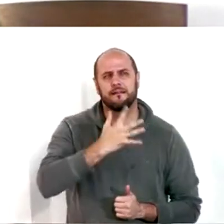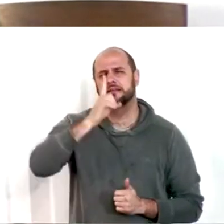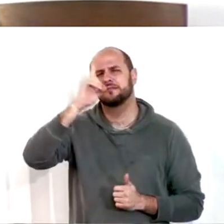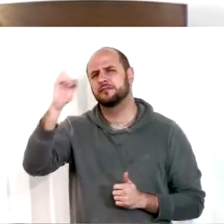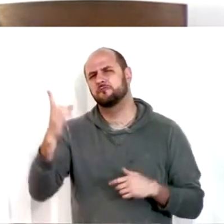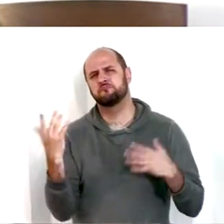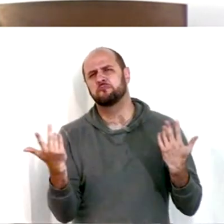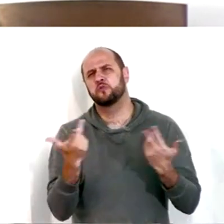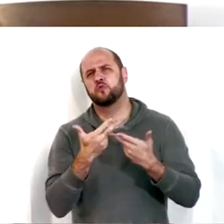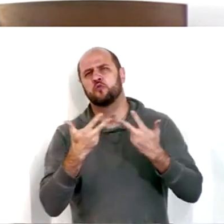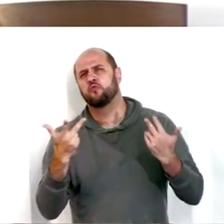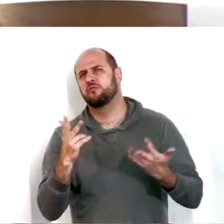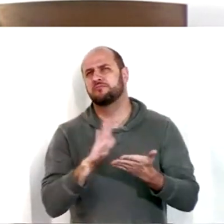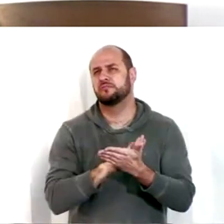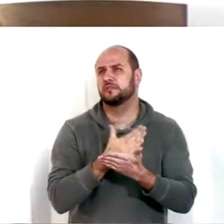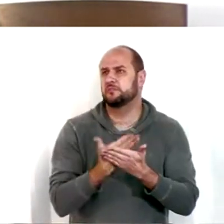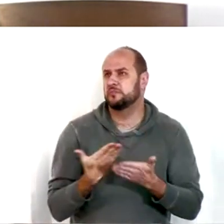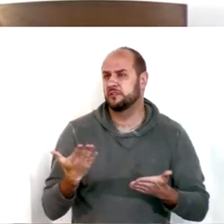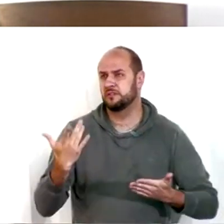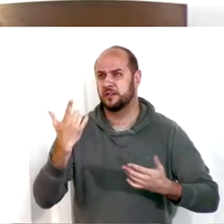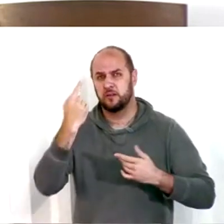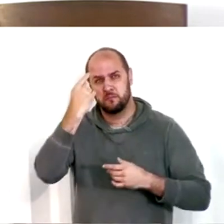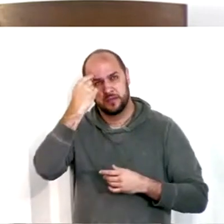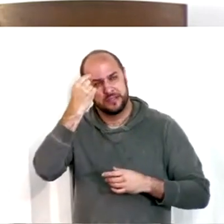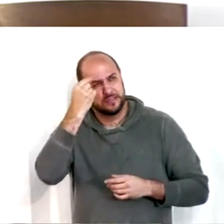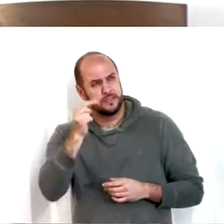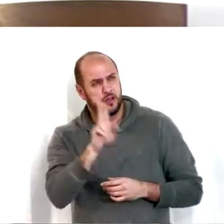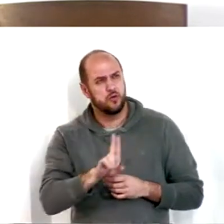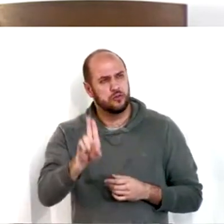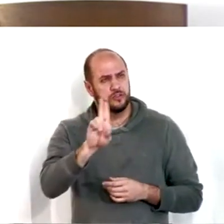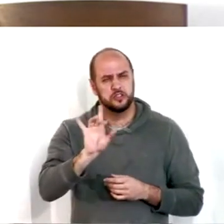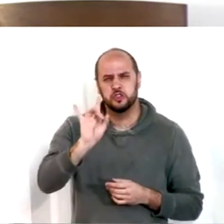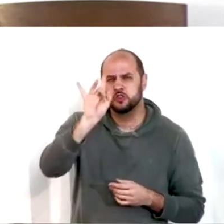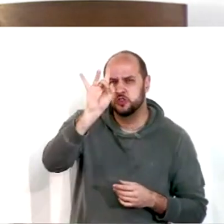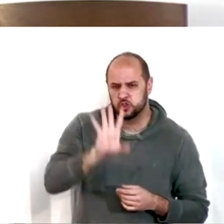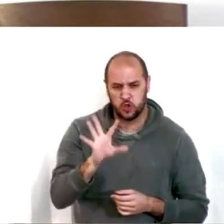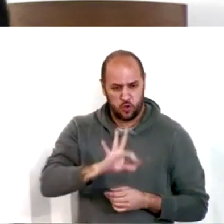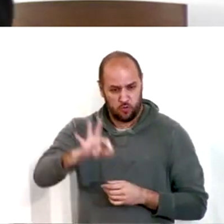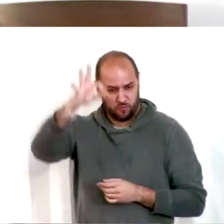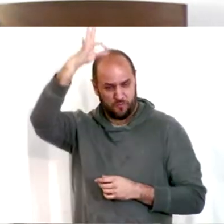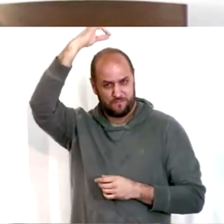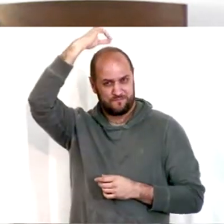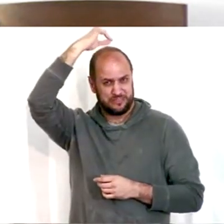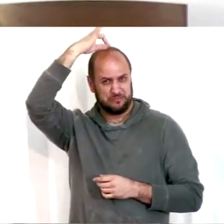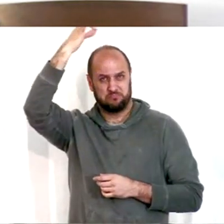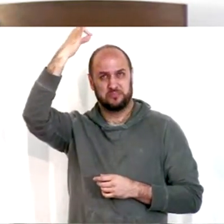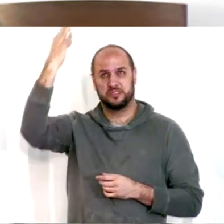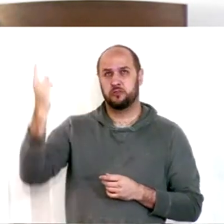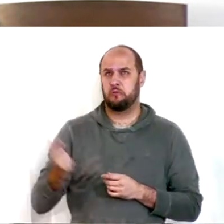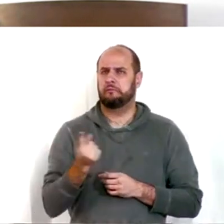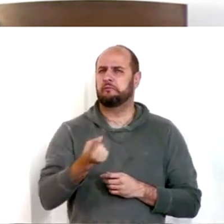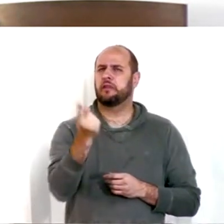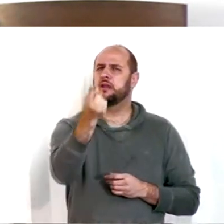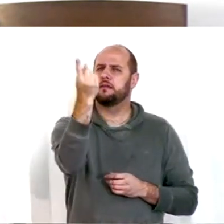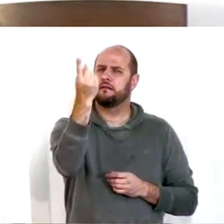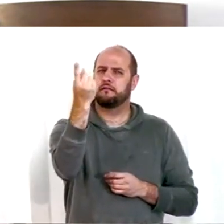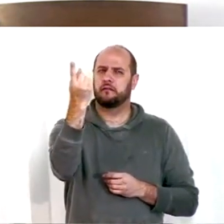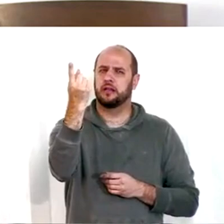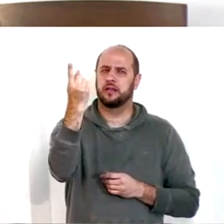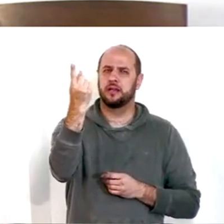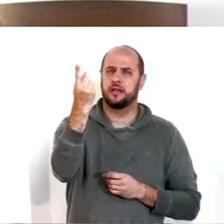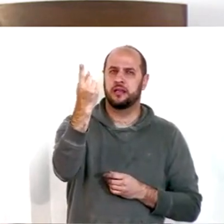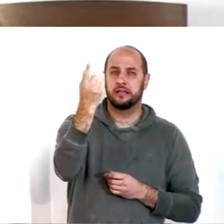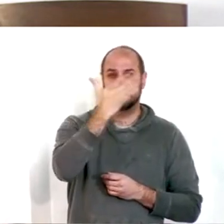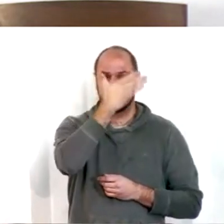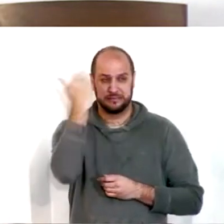seja algo interpretado e aplicado somente à esfera espiritual etérea e não à